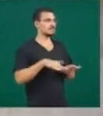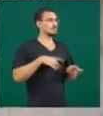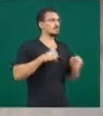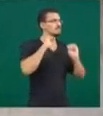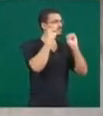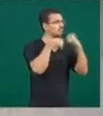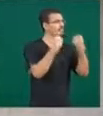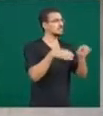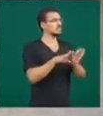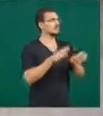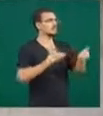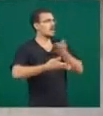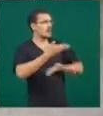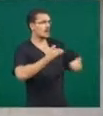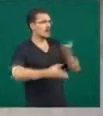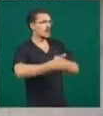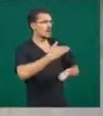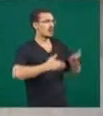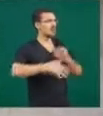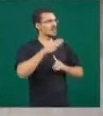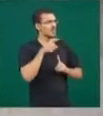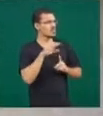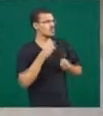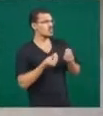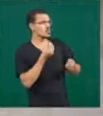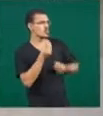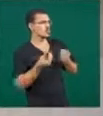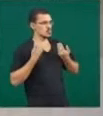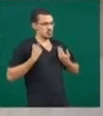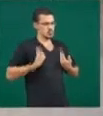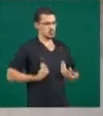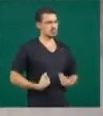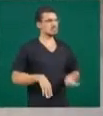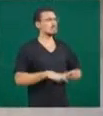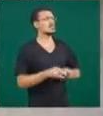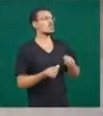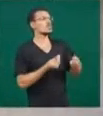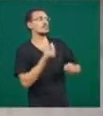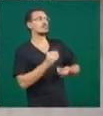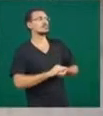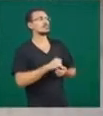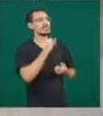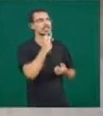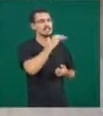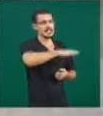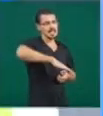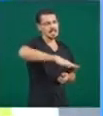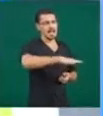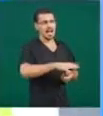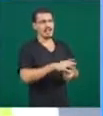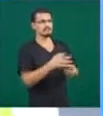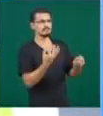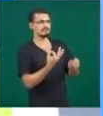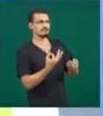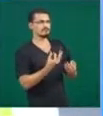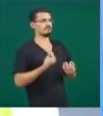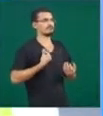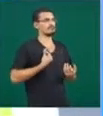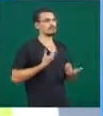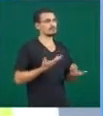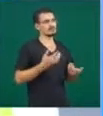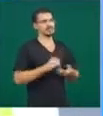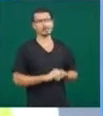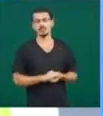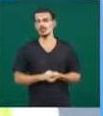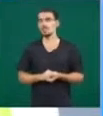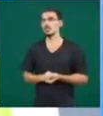própria socialização, ela interfere muito nessa socialização e nesse ambiente ideal também de vida? Não, com certeza.